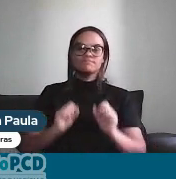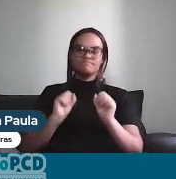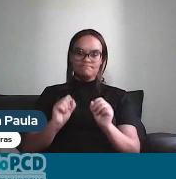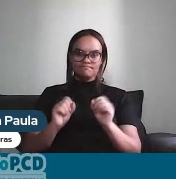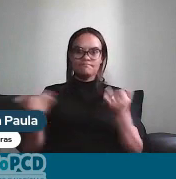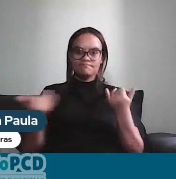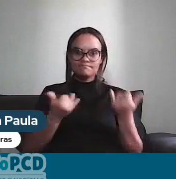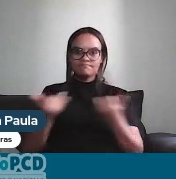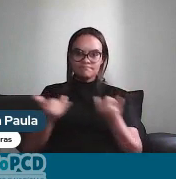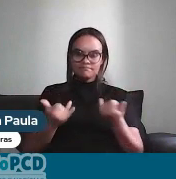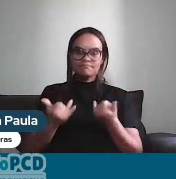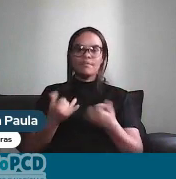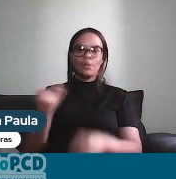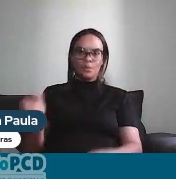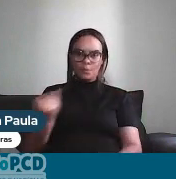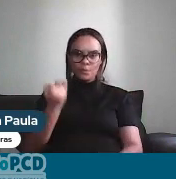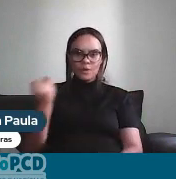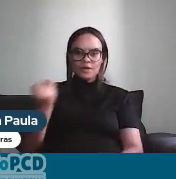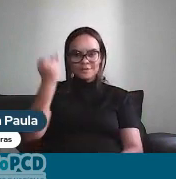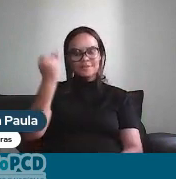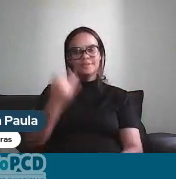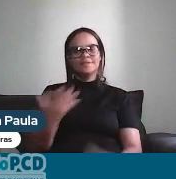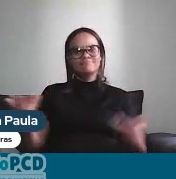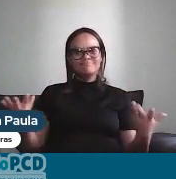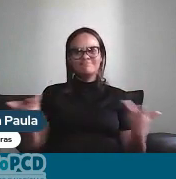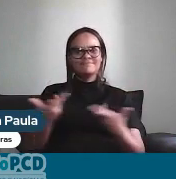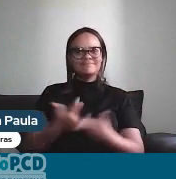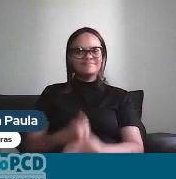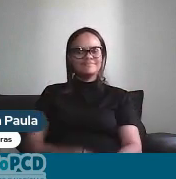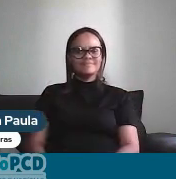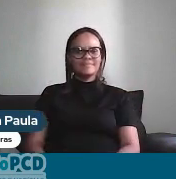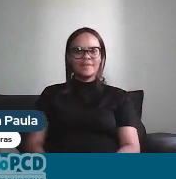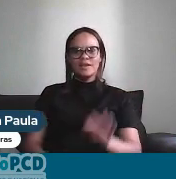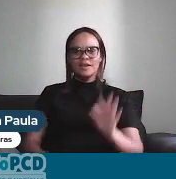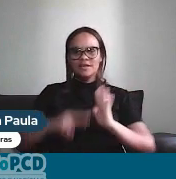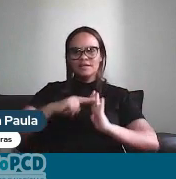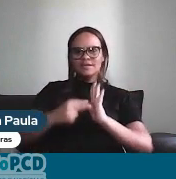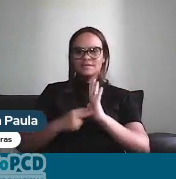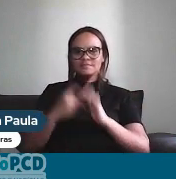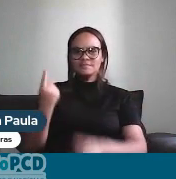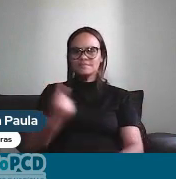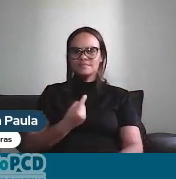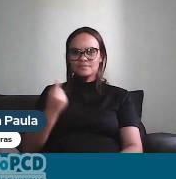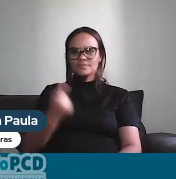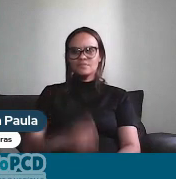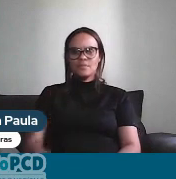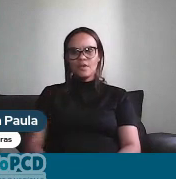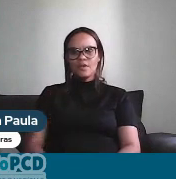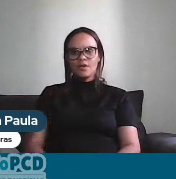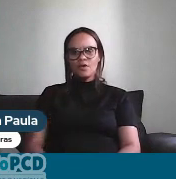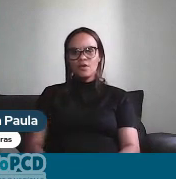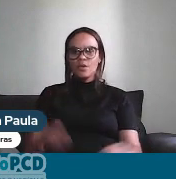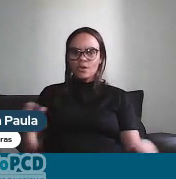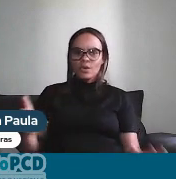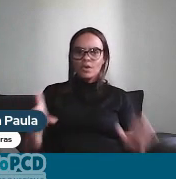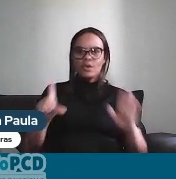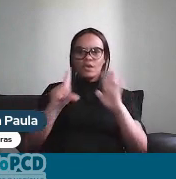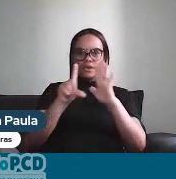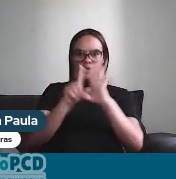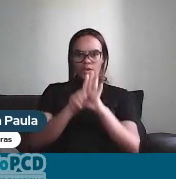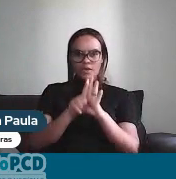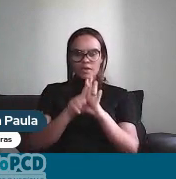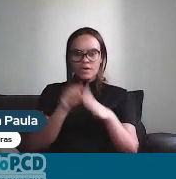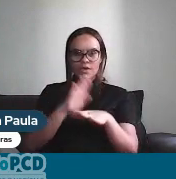informação muito preciosa, porque significa que nós, apesar de termos uma legislação de